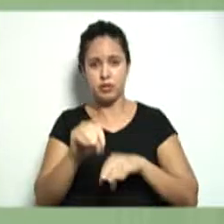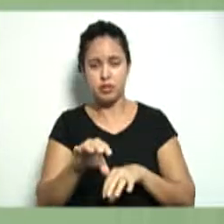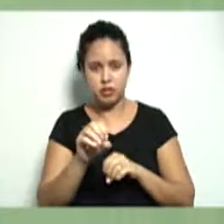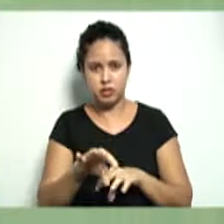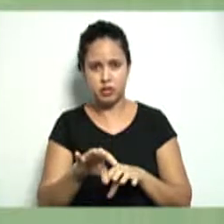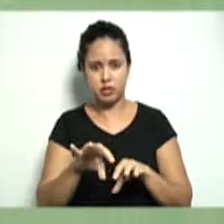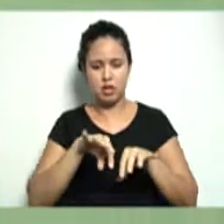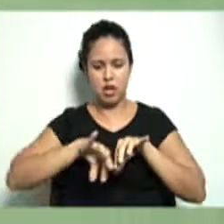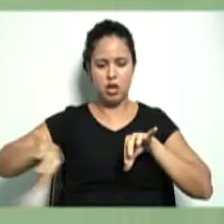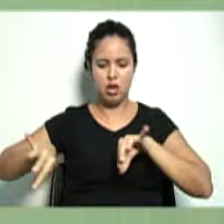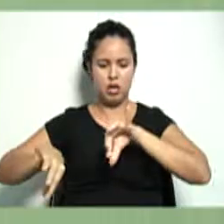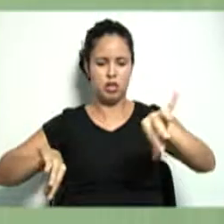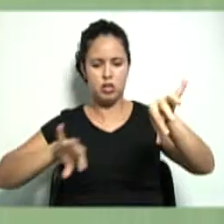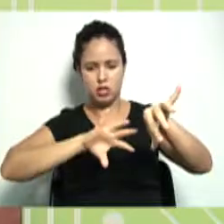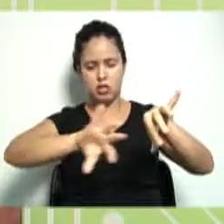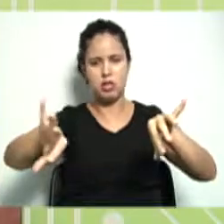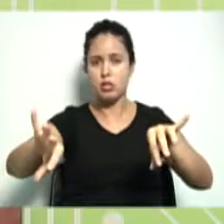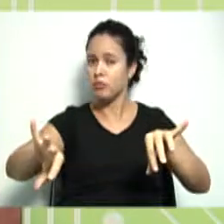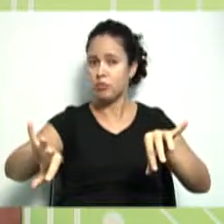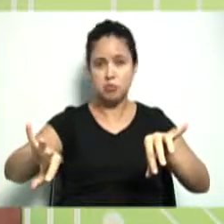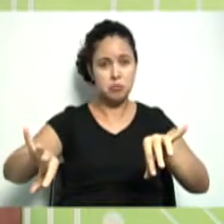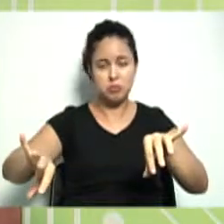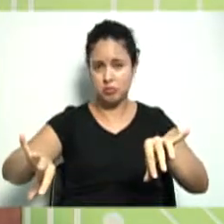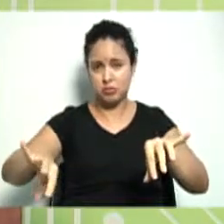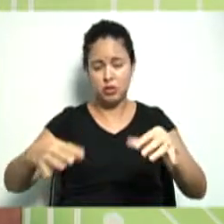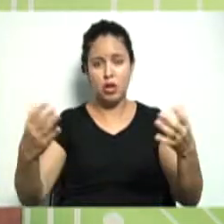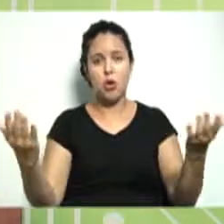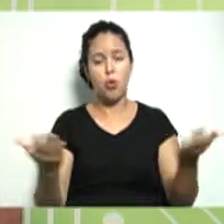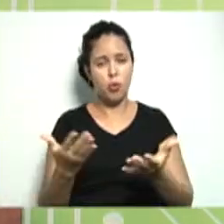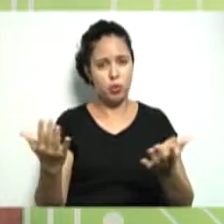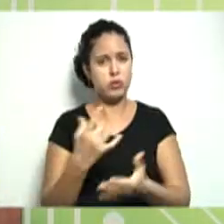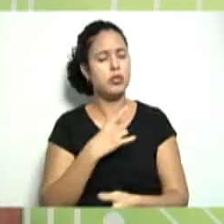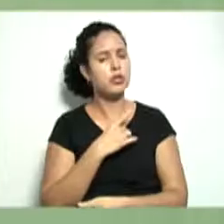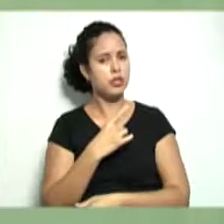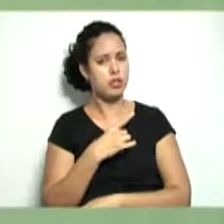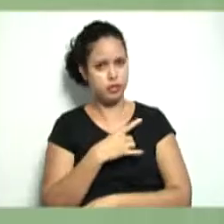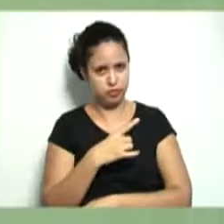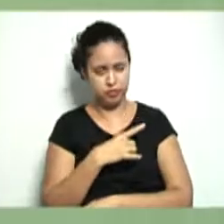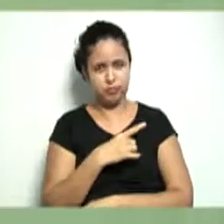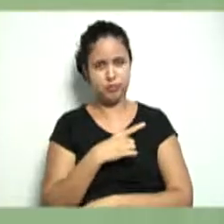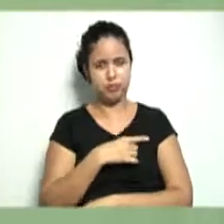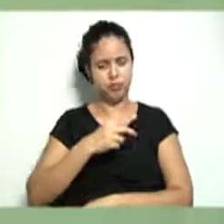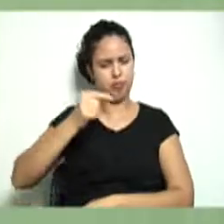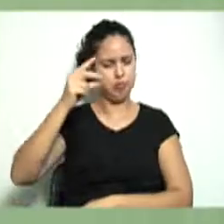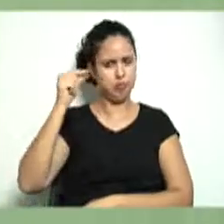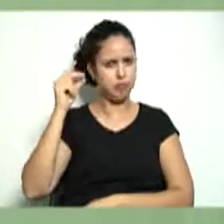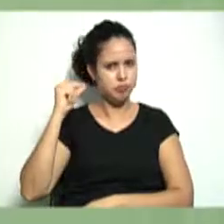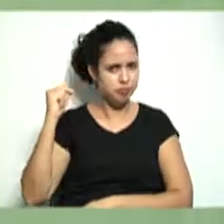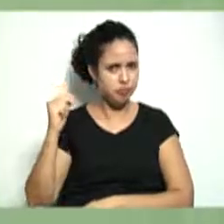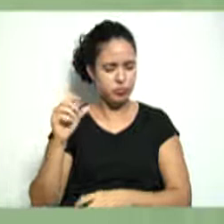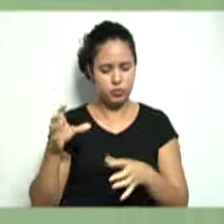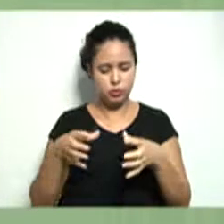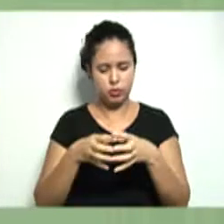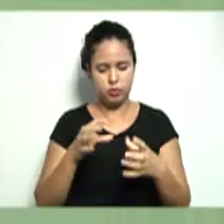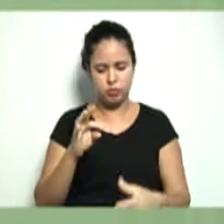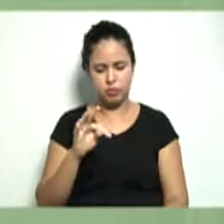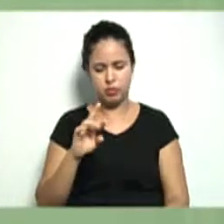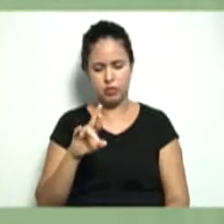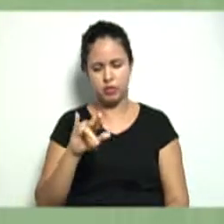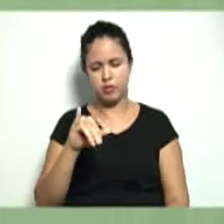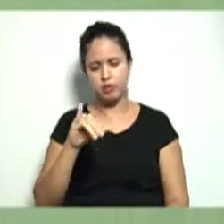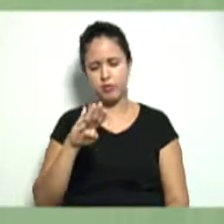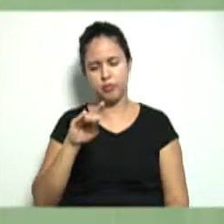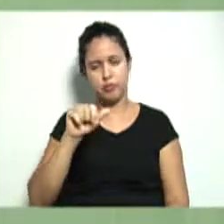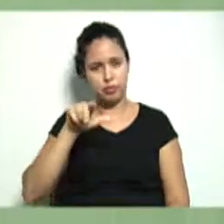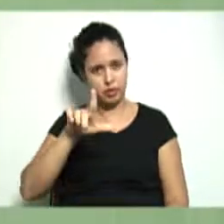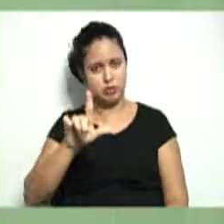existia separação, como a gente vai ver que existe nos outros modos de produção, né? Então, uma